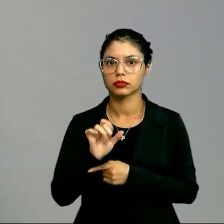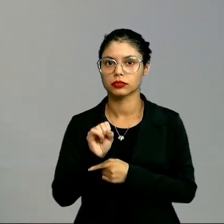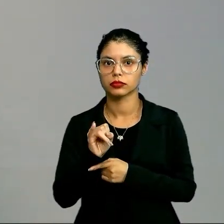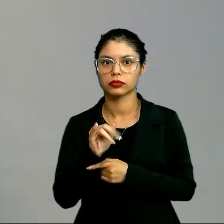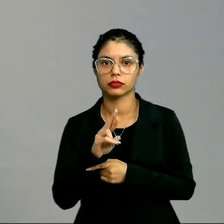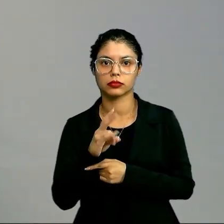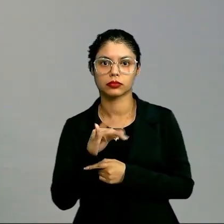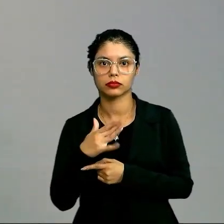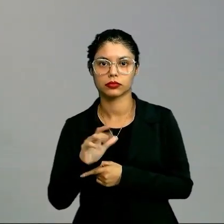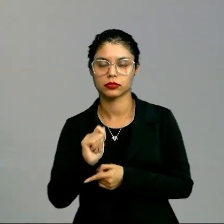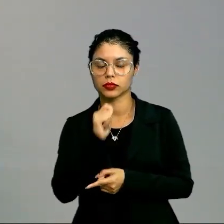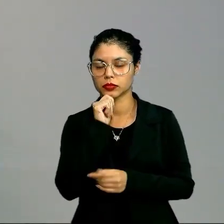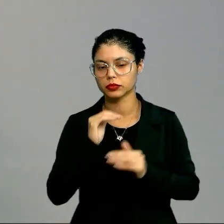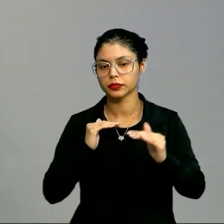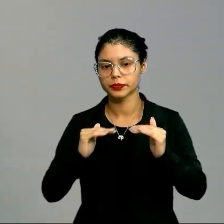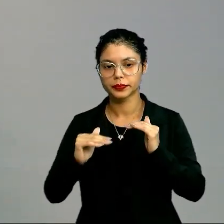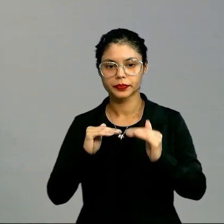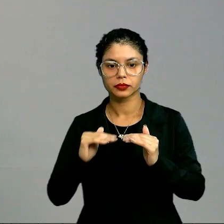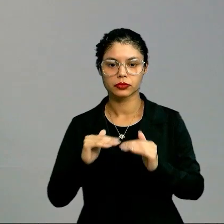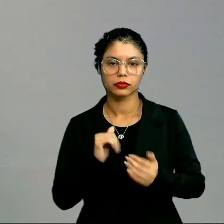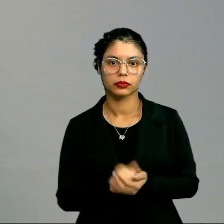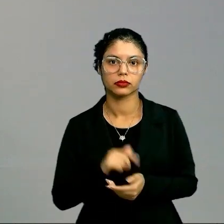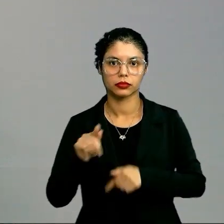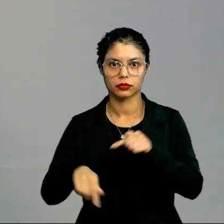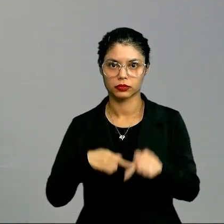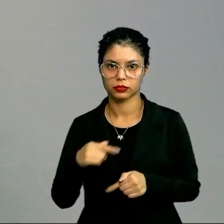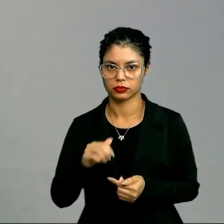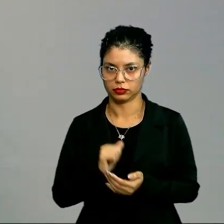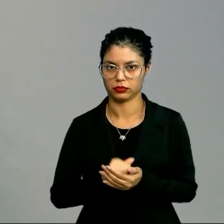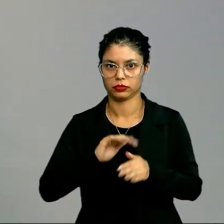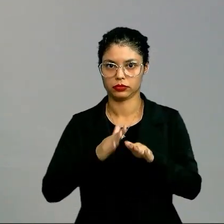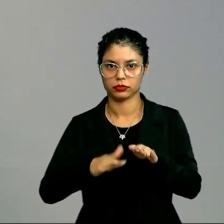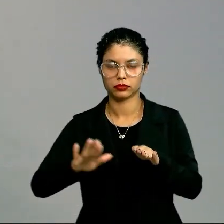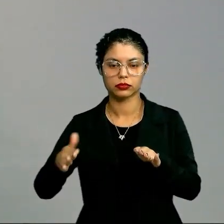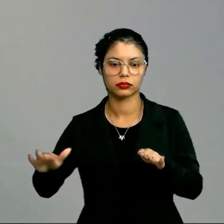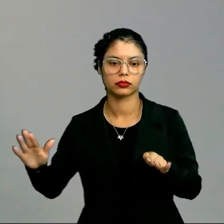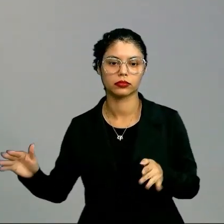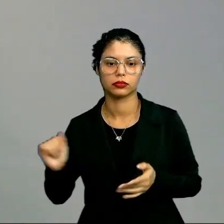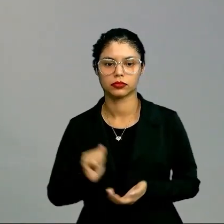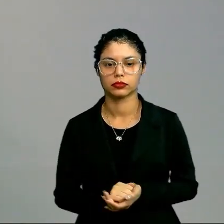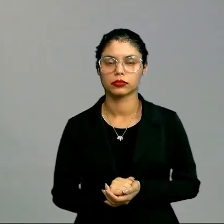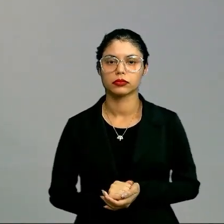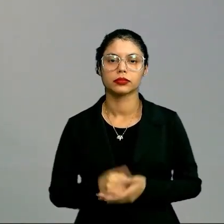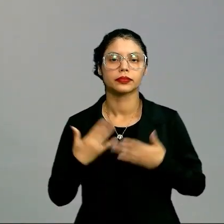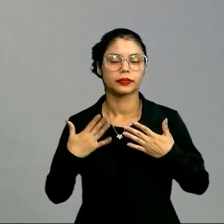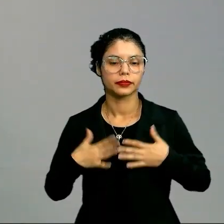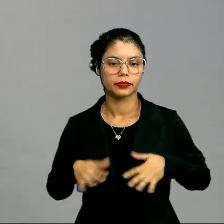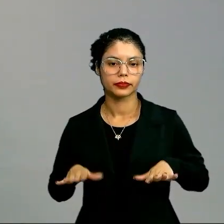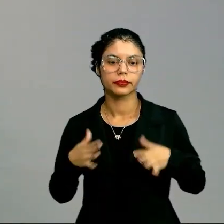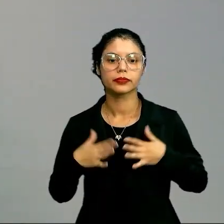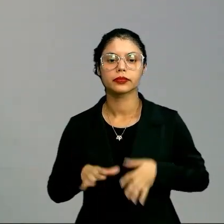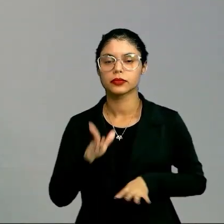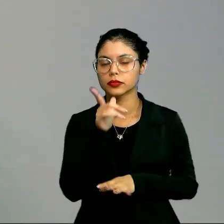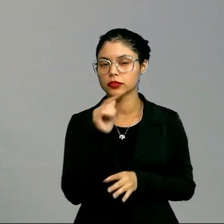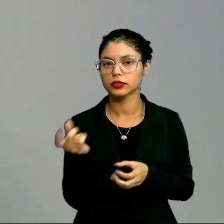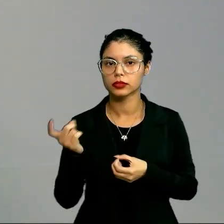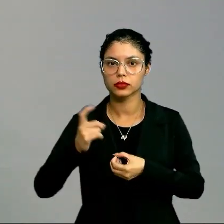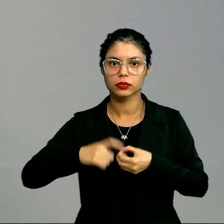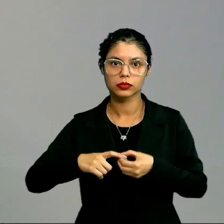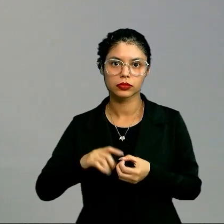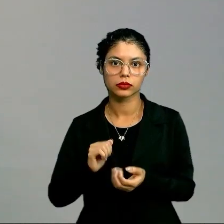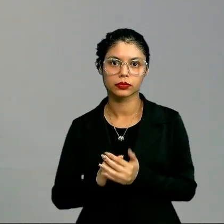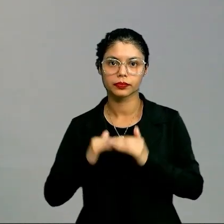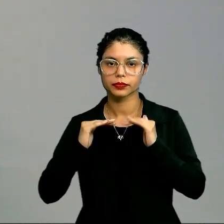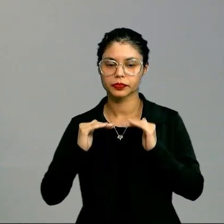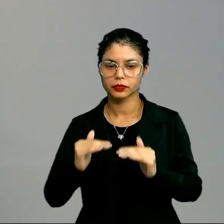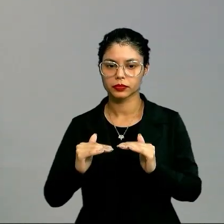do equilíbrio químico. Porém, ao passar do tempo, essas pequenas ondinhas que foram formadas elas vão se acalmando e a água retoma o seu estado de